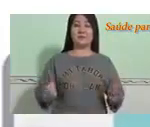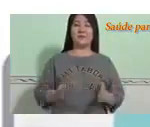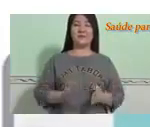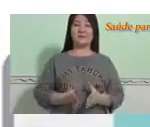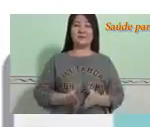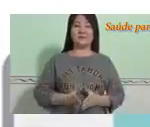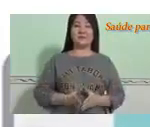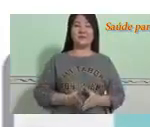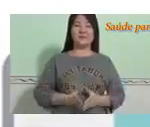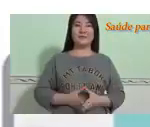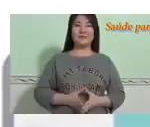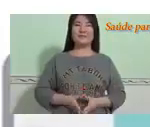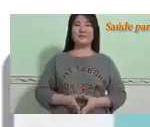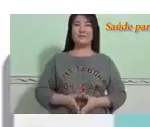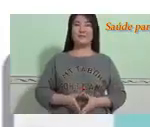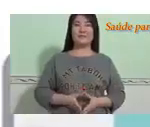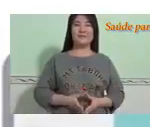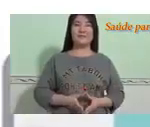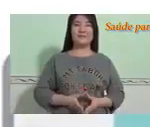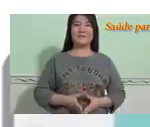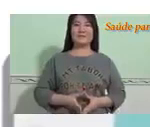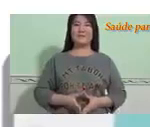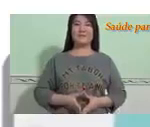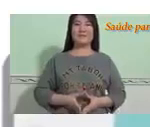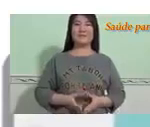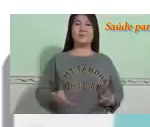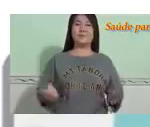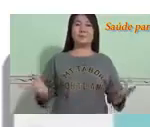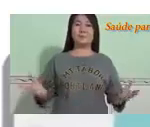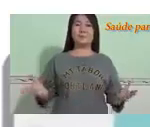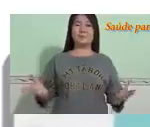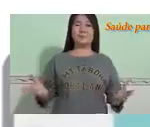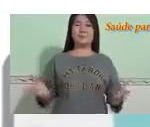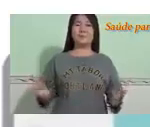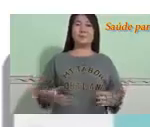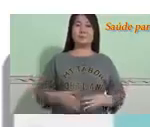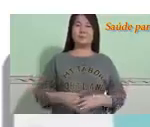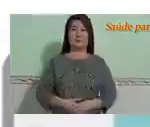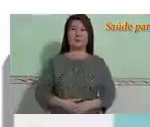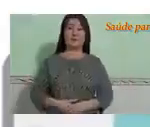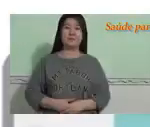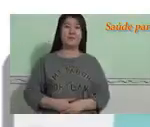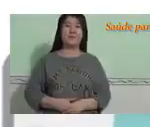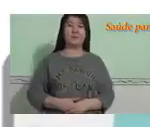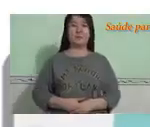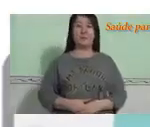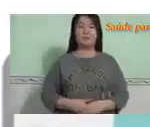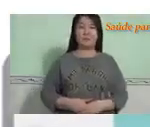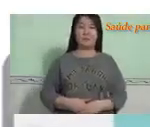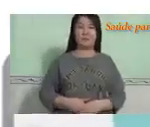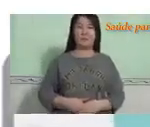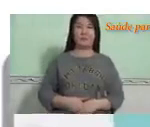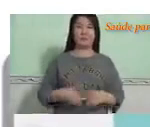desprotegido. Pílula do dia seguinte: quer se proteger contra doenças sexualmente transmissíveis, camisinha, tentipim forte e crises